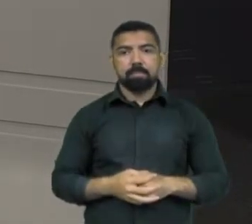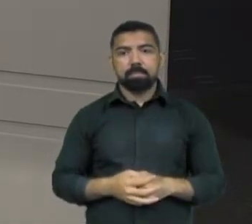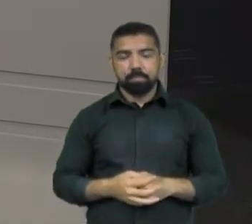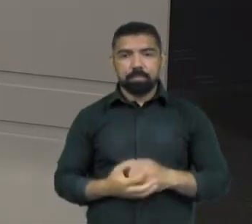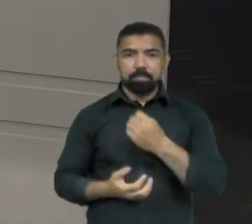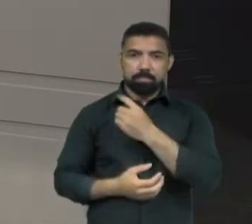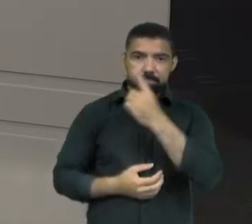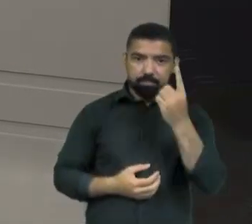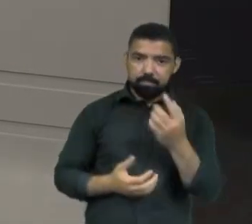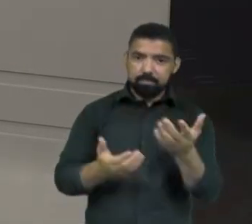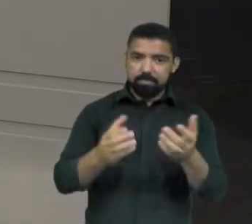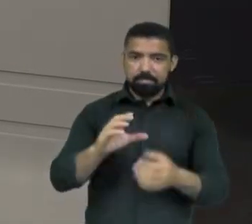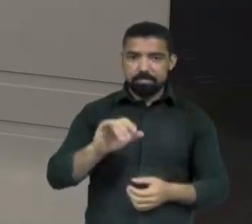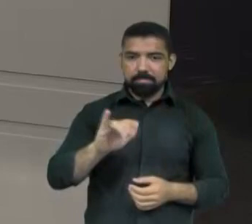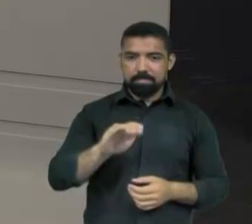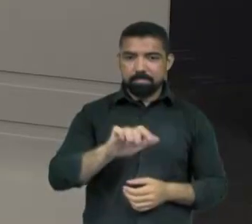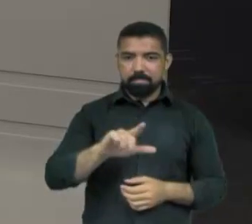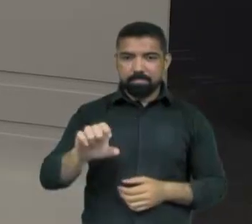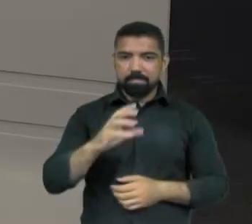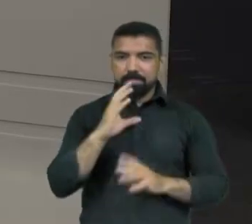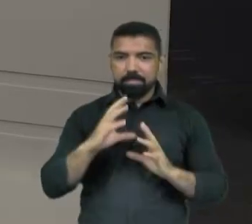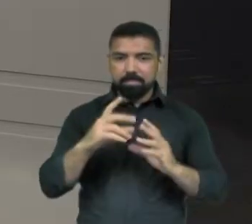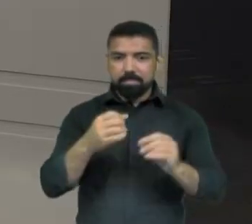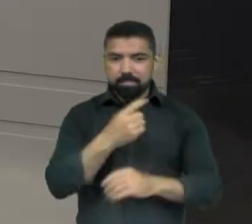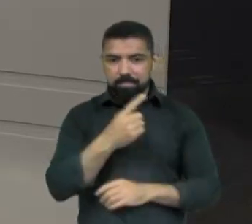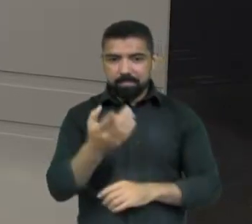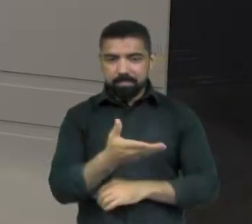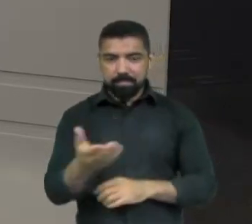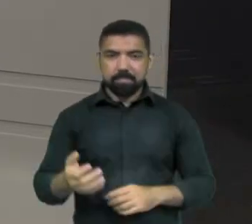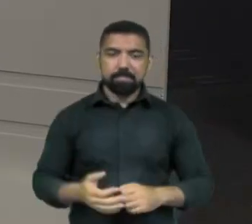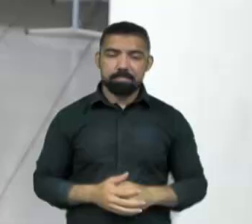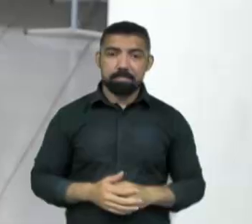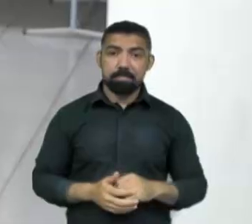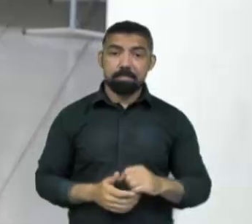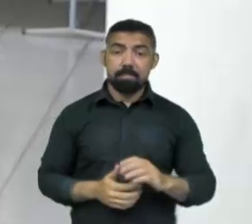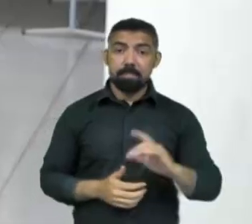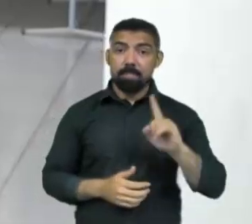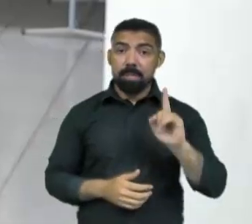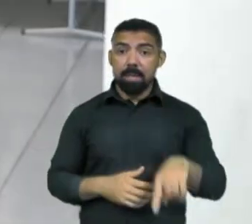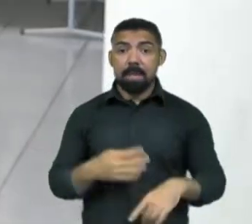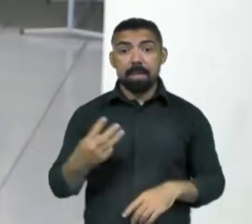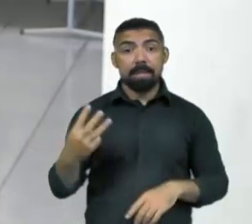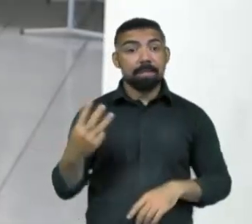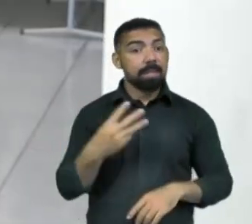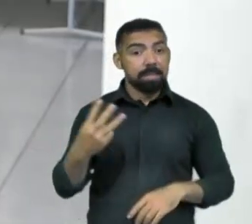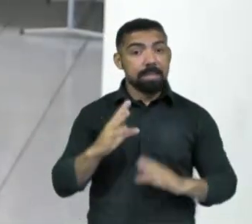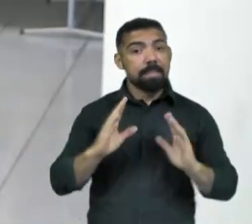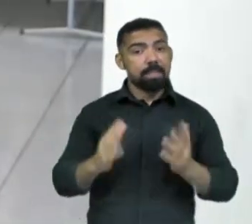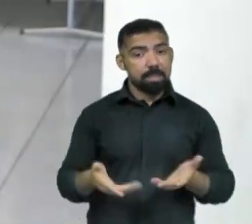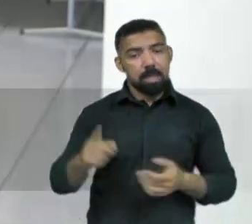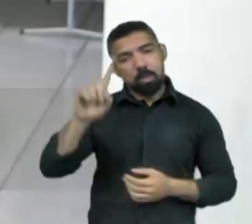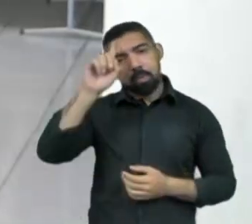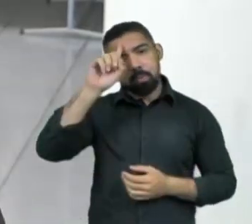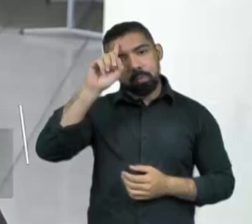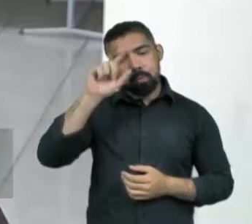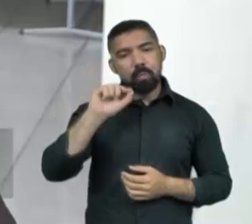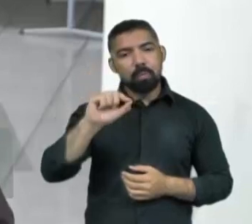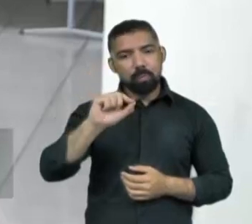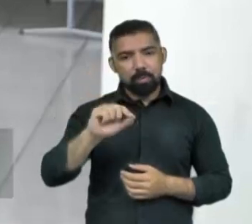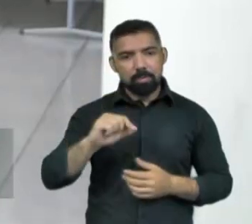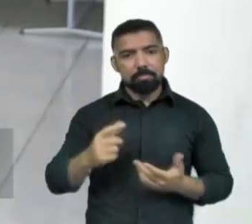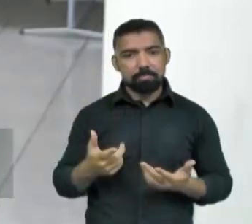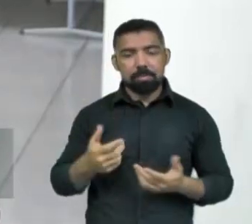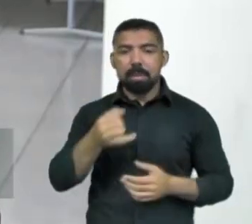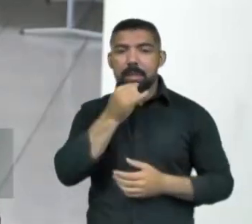Bom dia, Sibeli. Bom dia a todos. Como você disse, é a terceira edição do Dia do Desapego, que acontece há 3 anos, né?